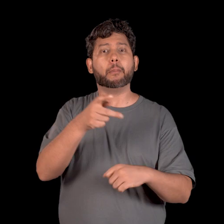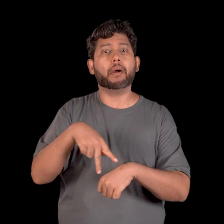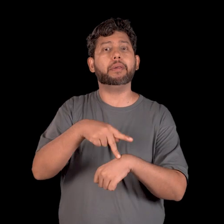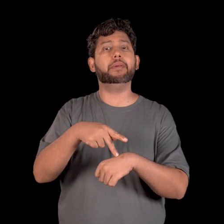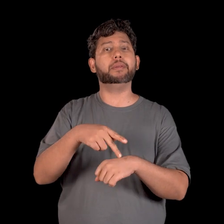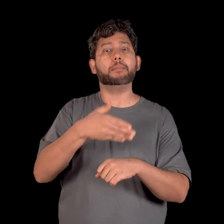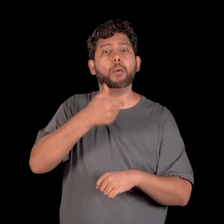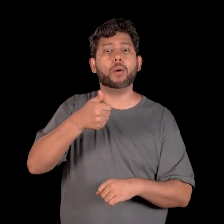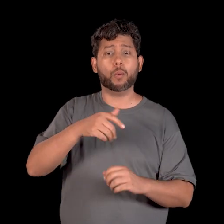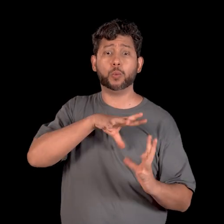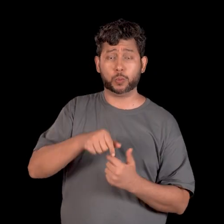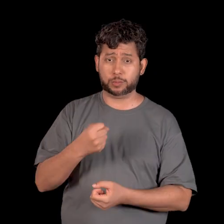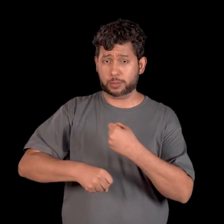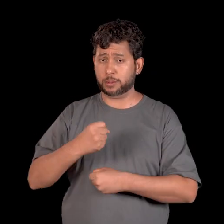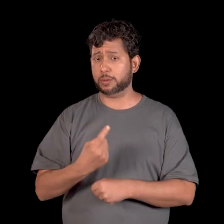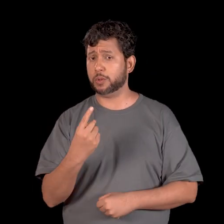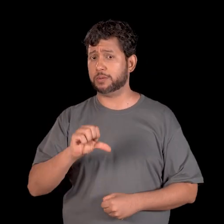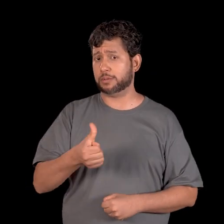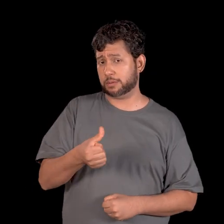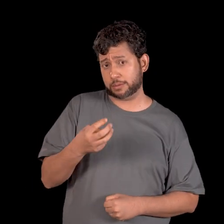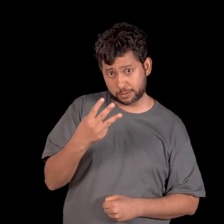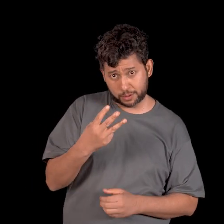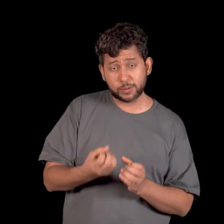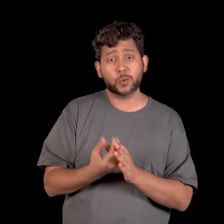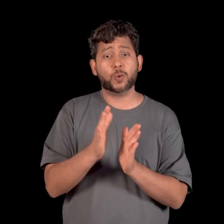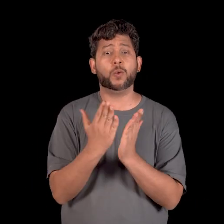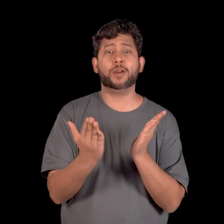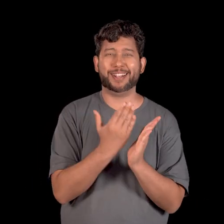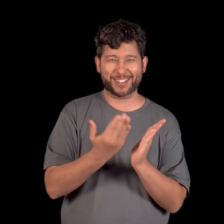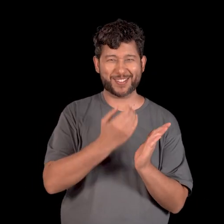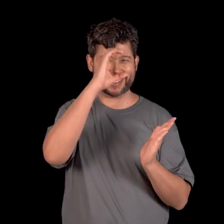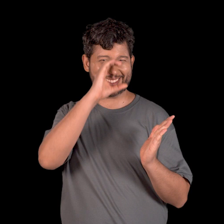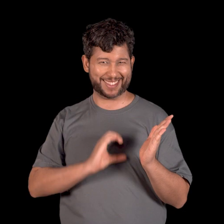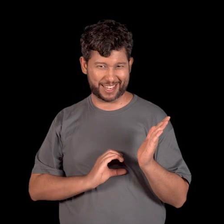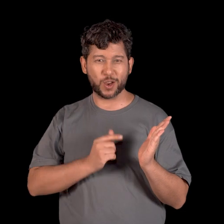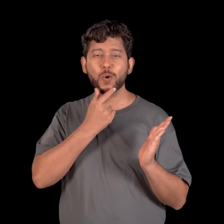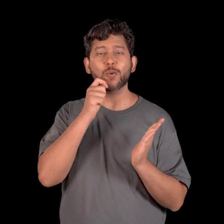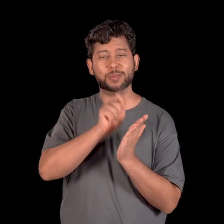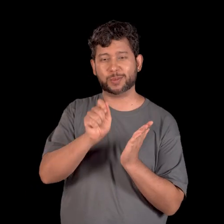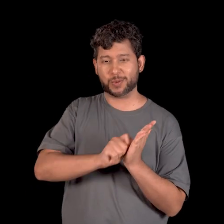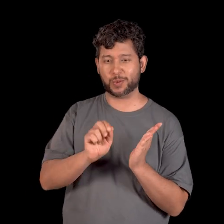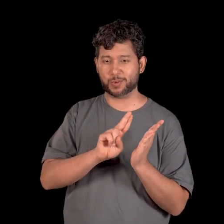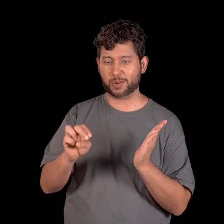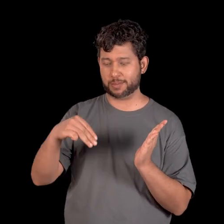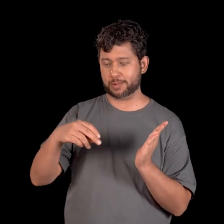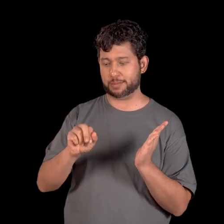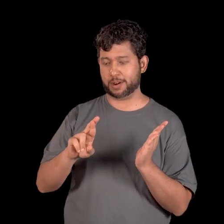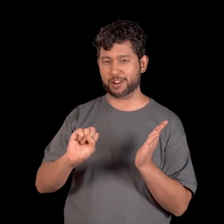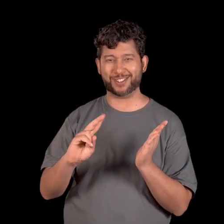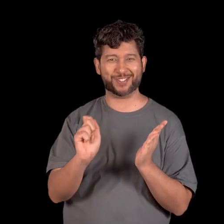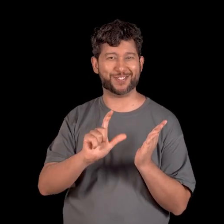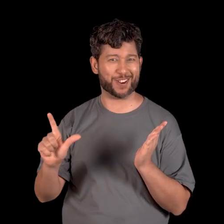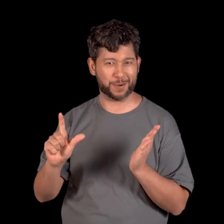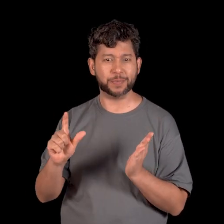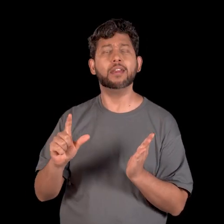cidade, país e mundo. Em 1963, foi lançada a obra Cidadania, Classe Social e Status,